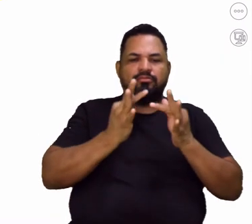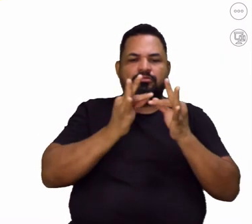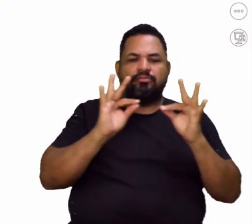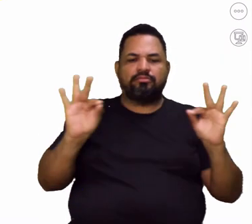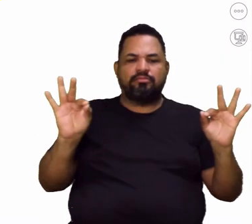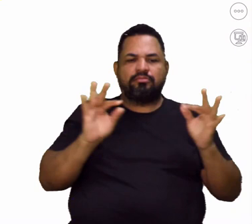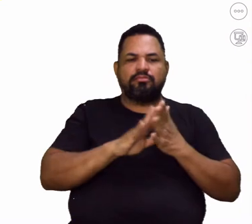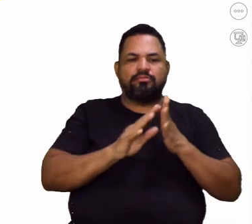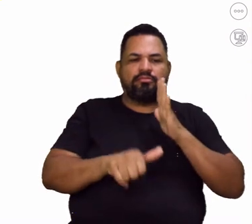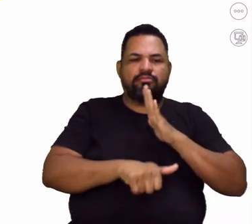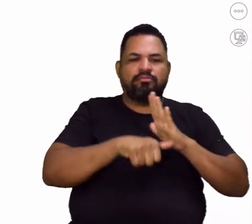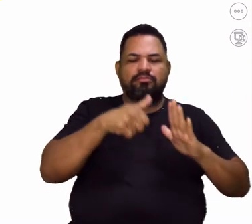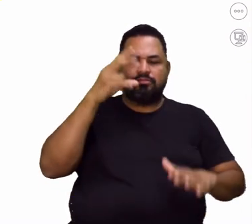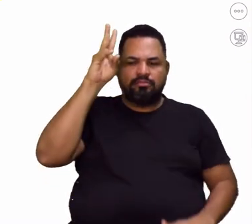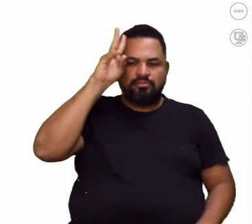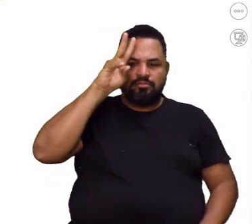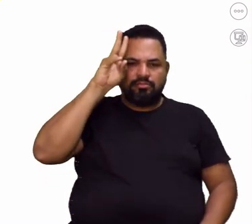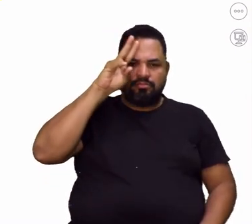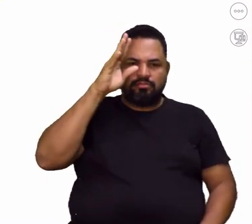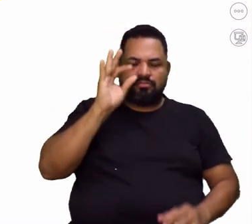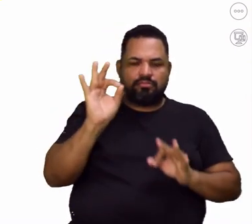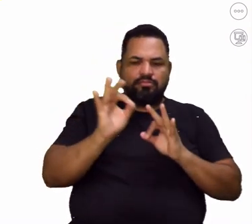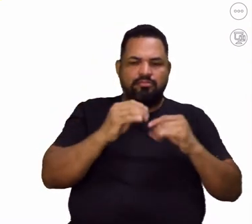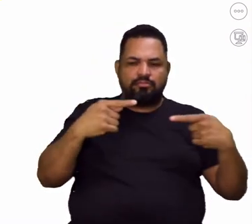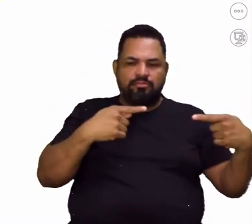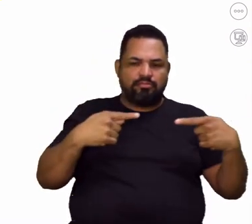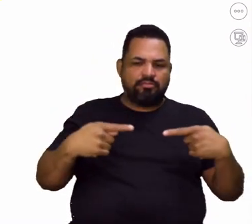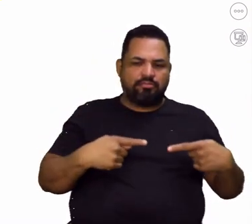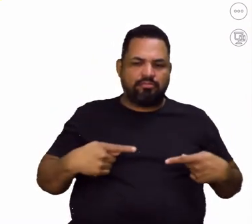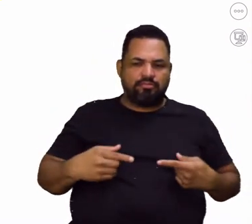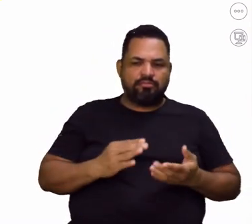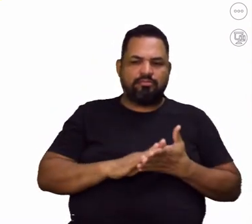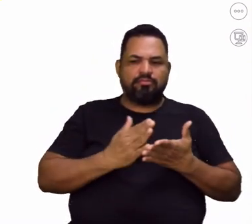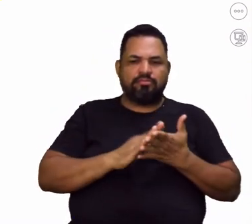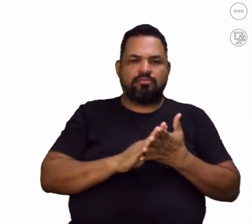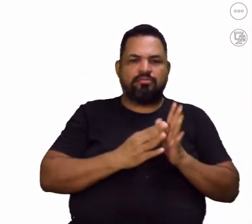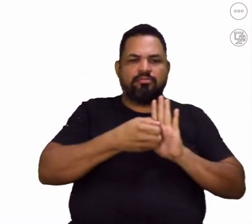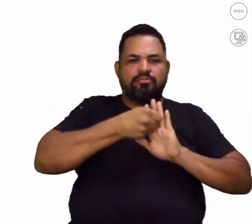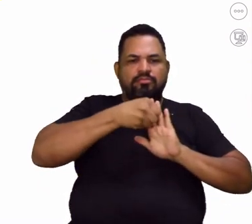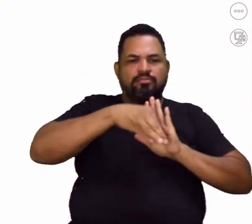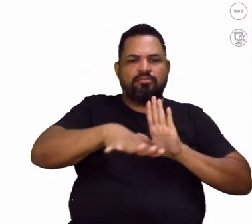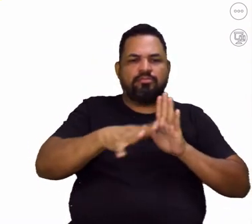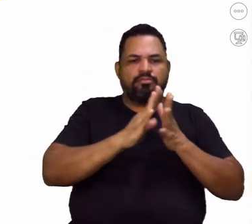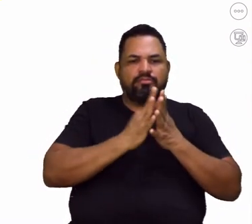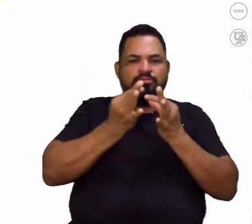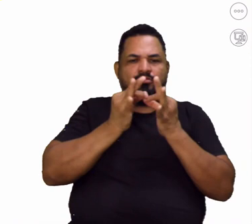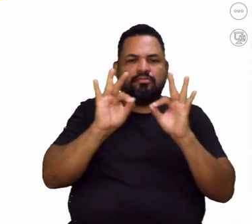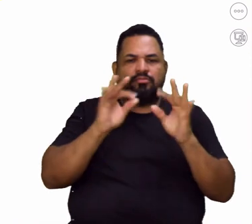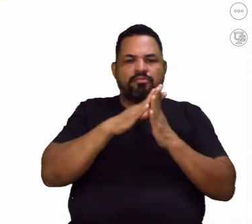Então vamos lá, primeiro lembrar que isso aí corresponde, né, à figura de sintaxe, que